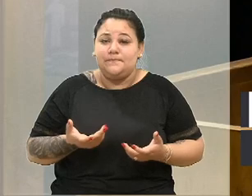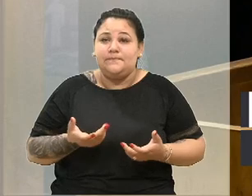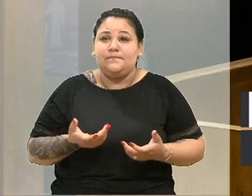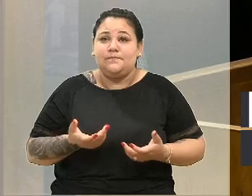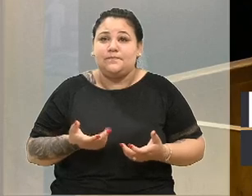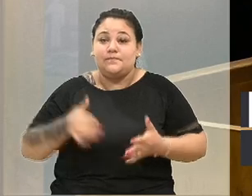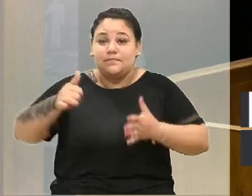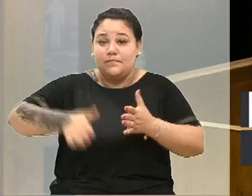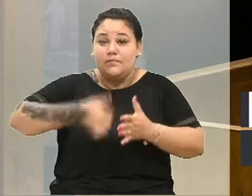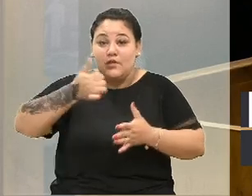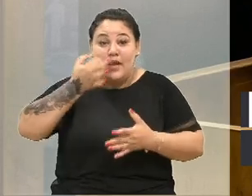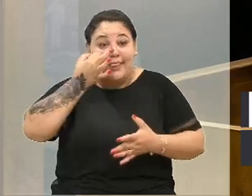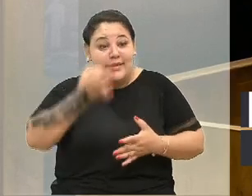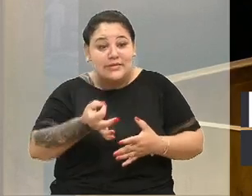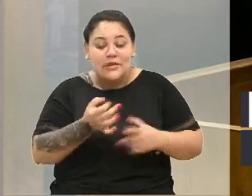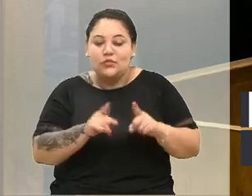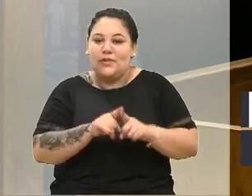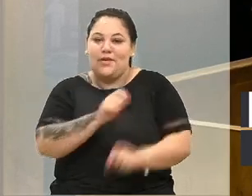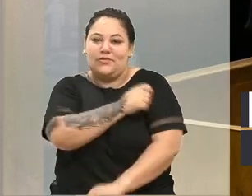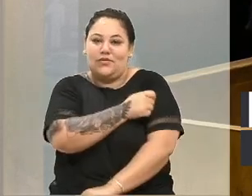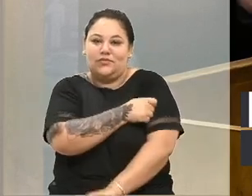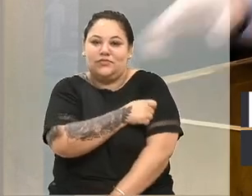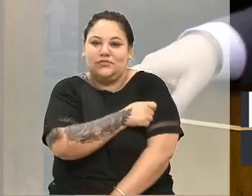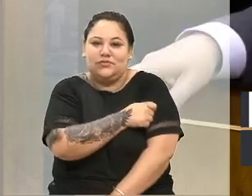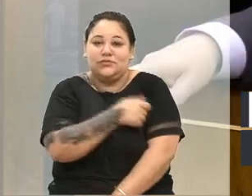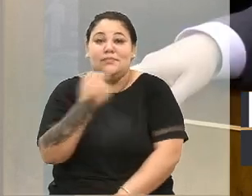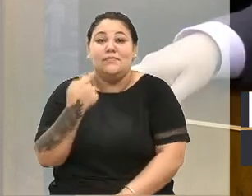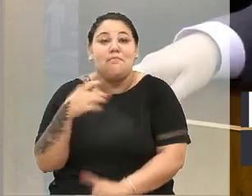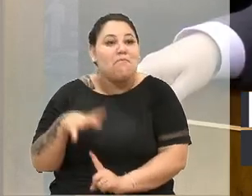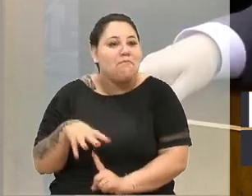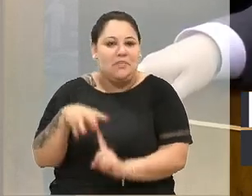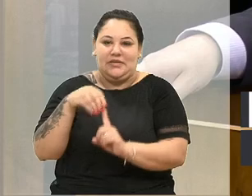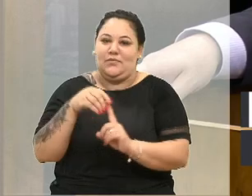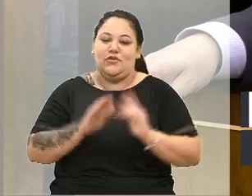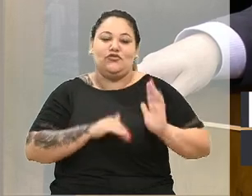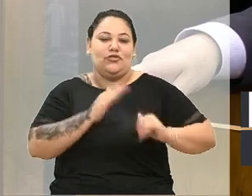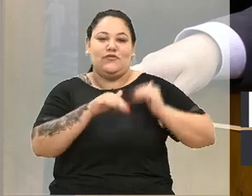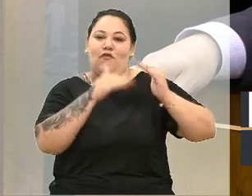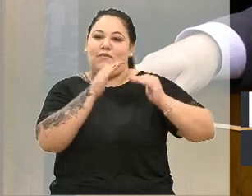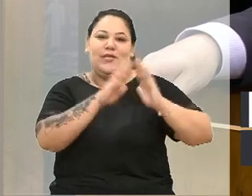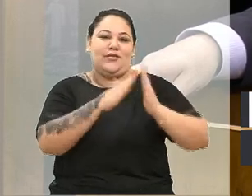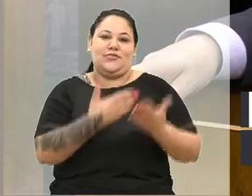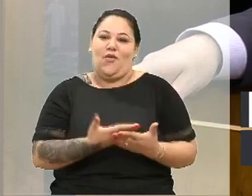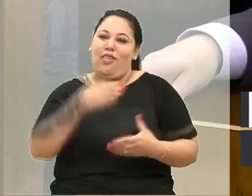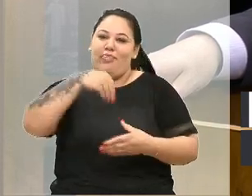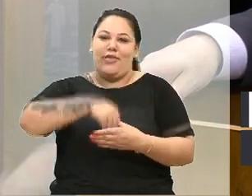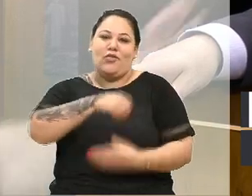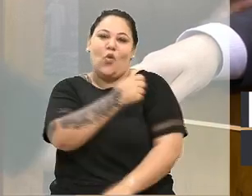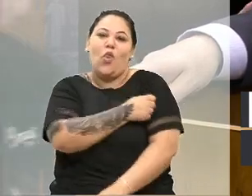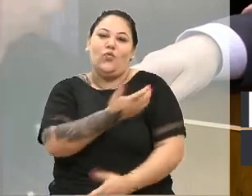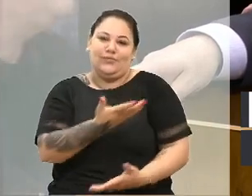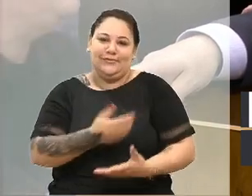uma melhora na atenção e principalmente no desempenho escolar. Sua parte, vereador.